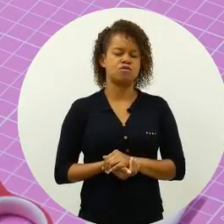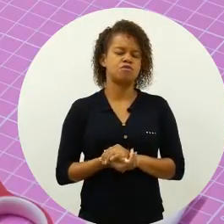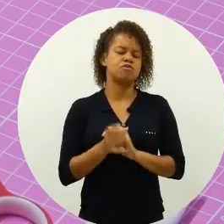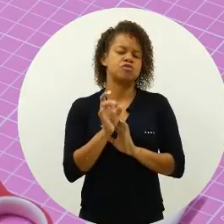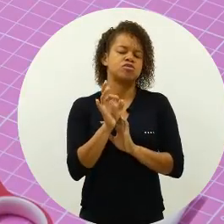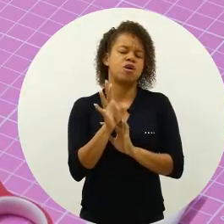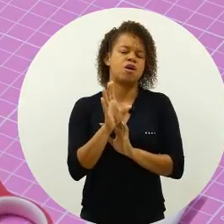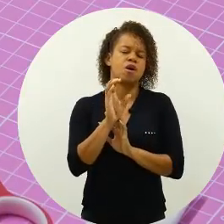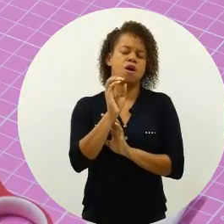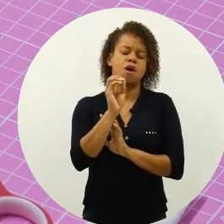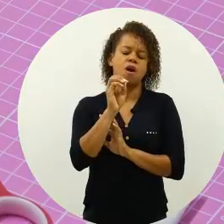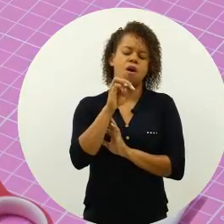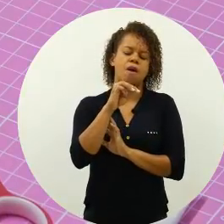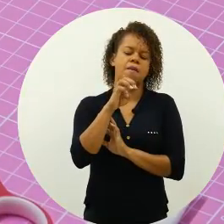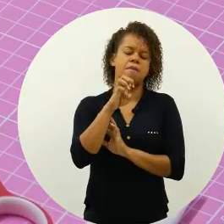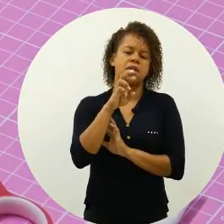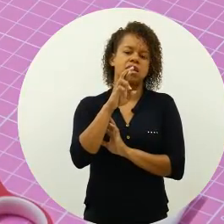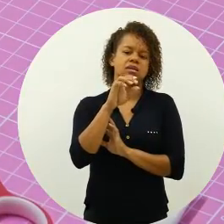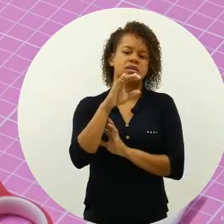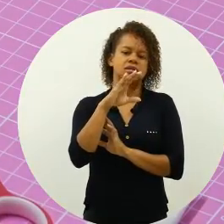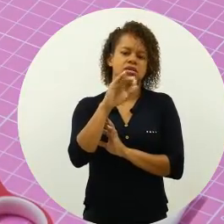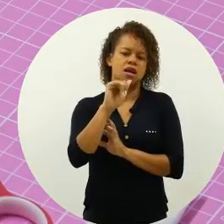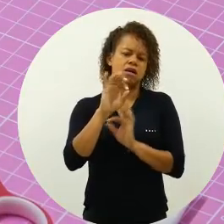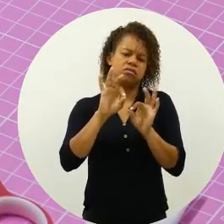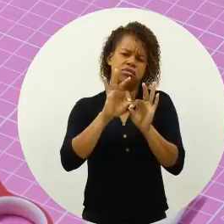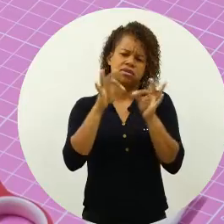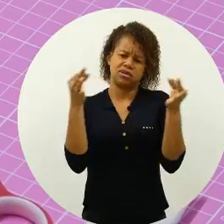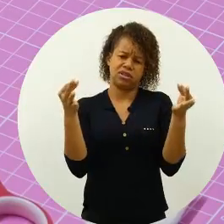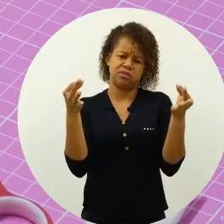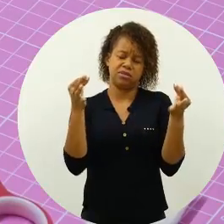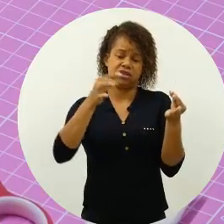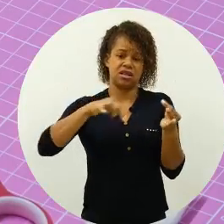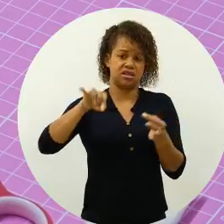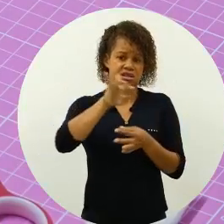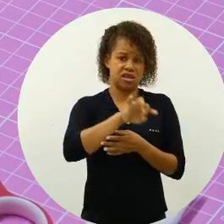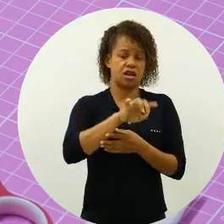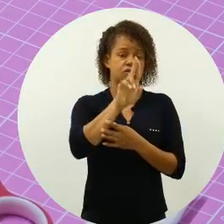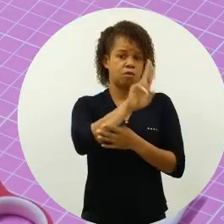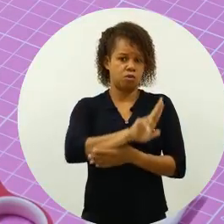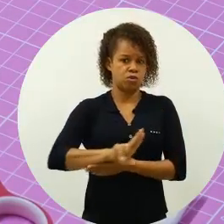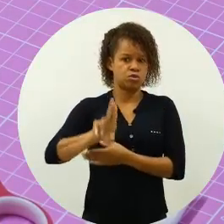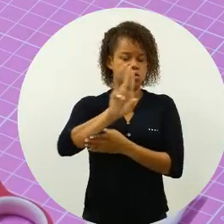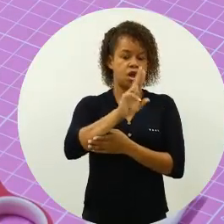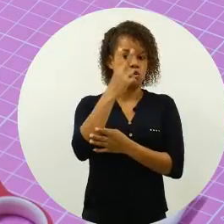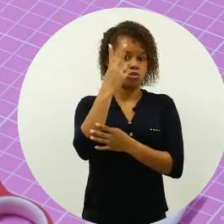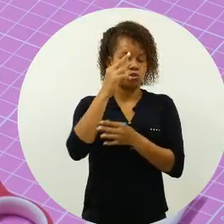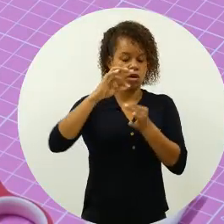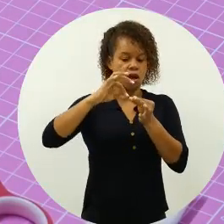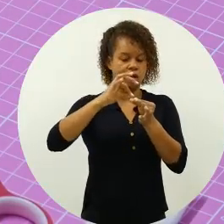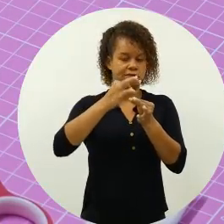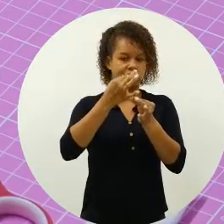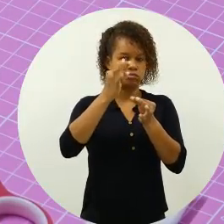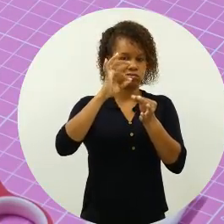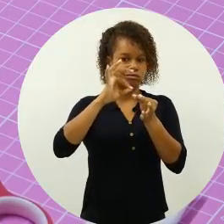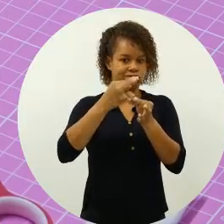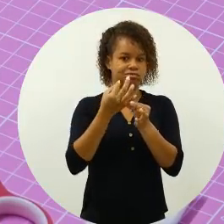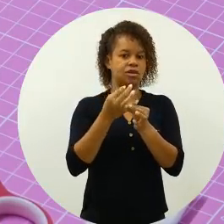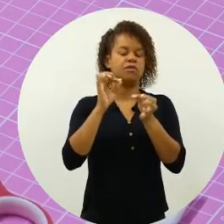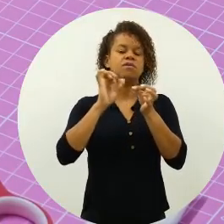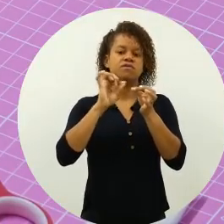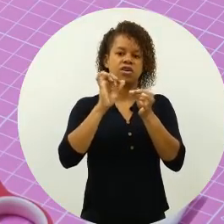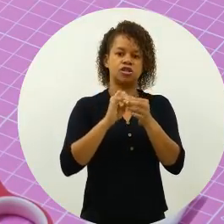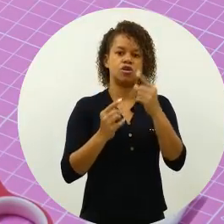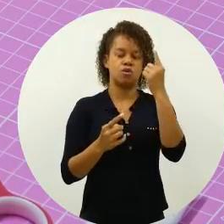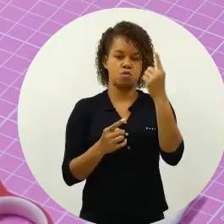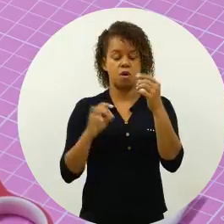comercial, que é uma encadernação relativamente simples. Nesse caso, nós vamos usar 2 agulhas, ou seja, nós vamos fazer